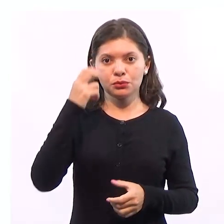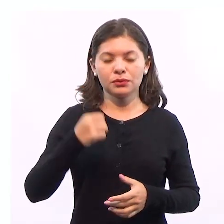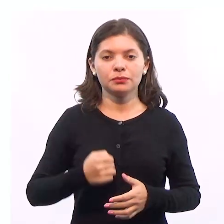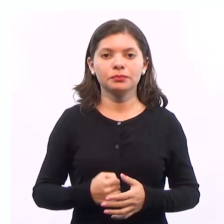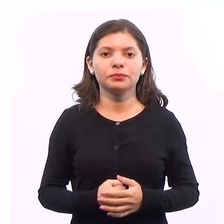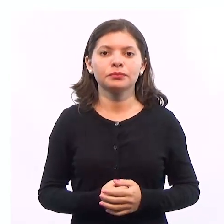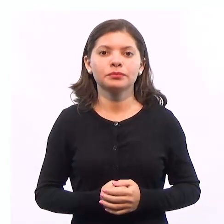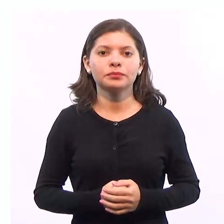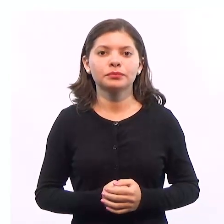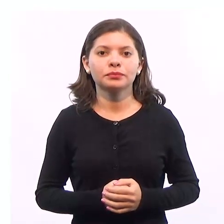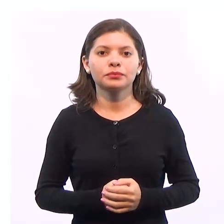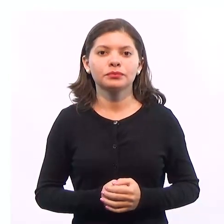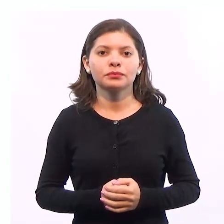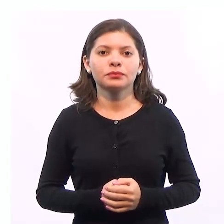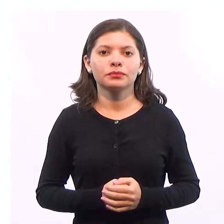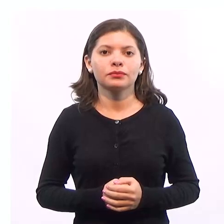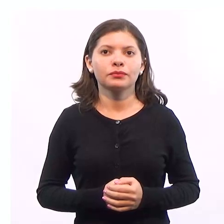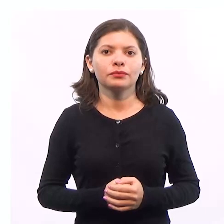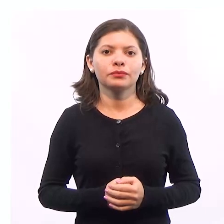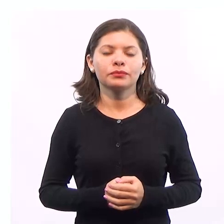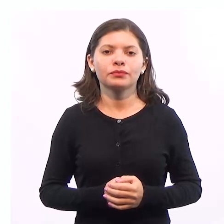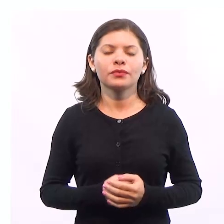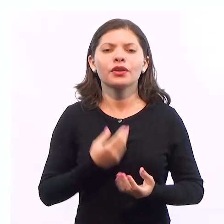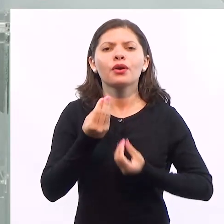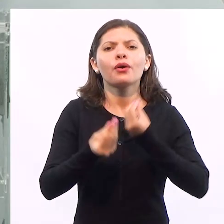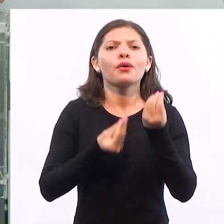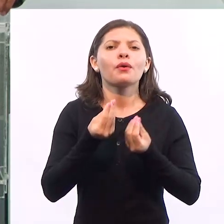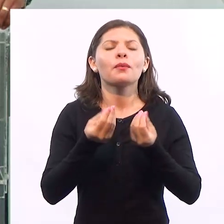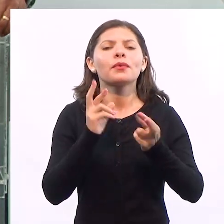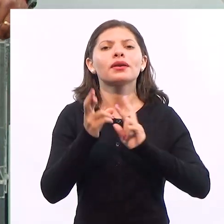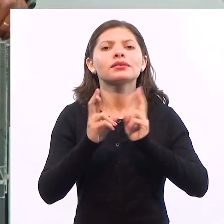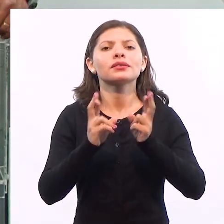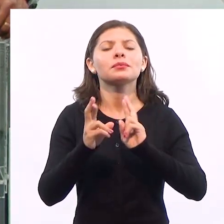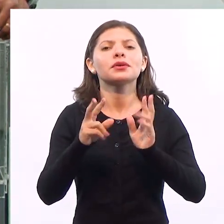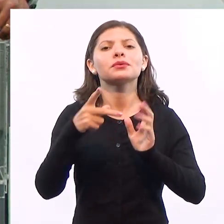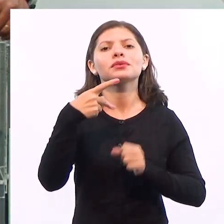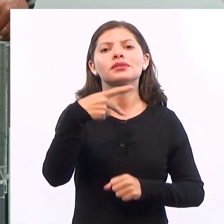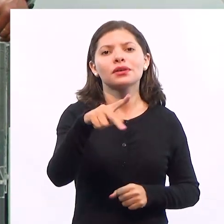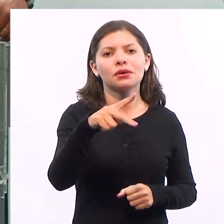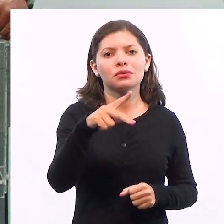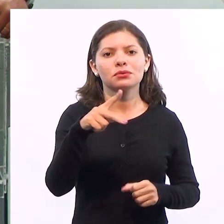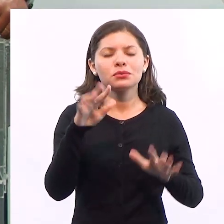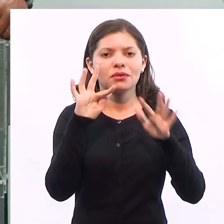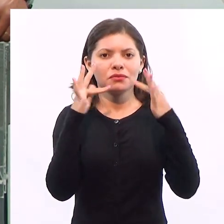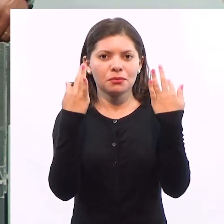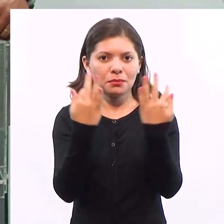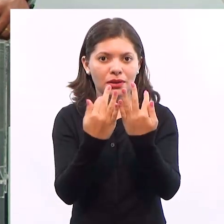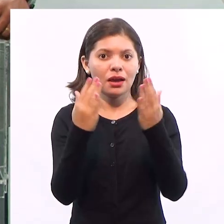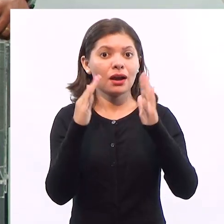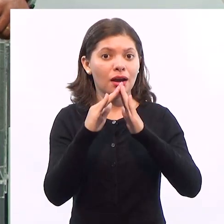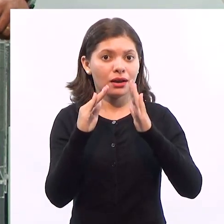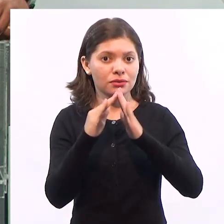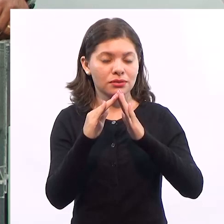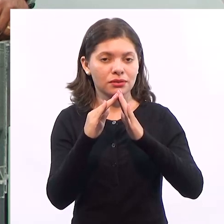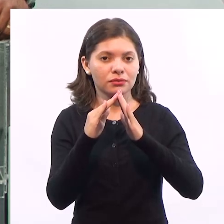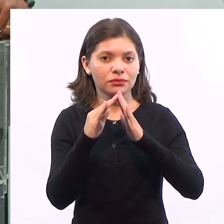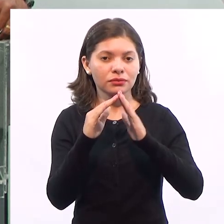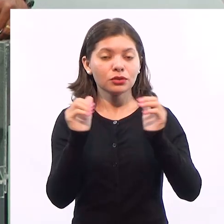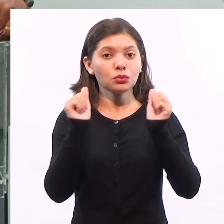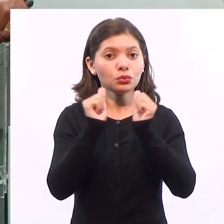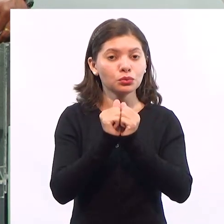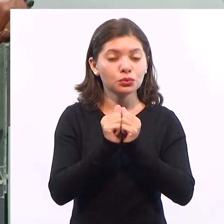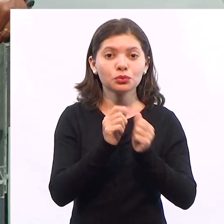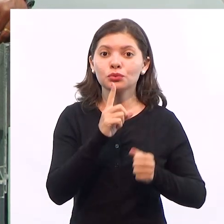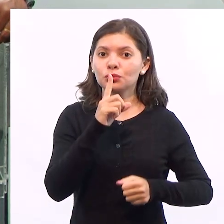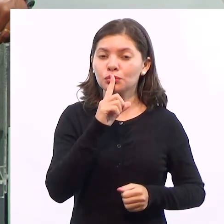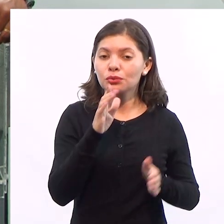agir dentro desta cultura. Como é que é o relacionamento seu com a sua família, na sua casa? Geralmente se